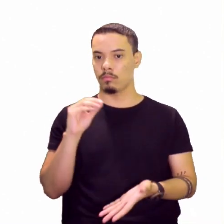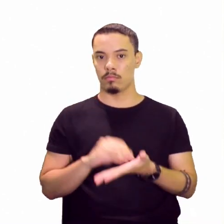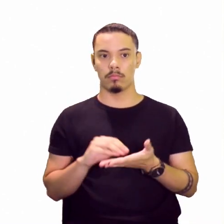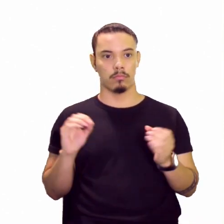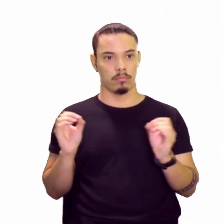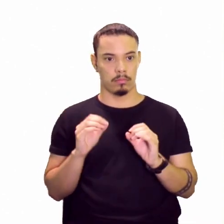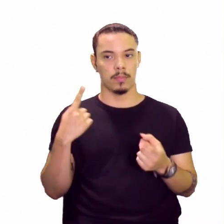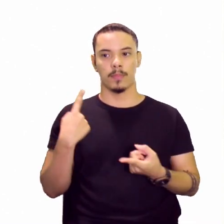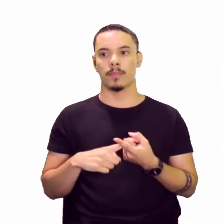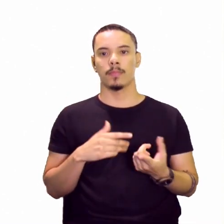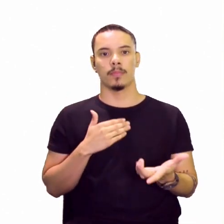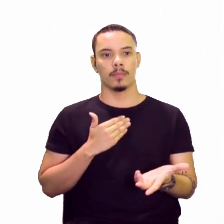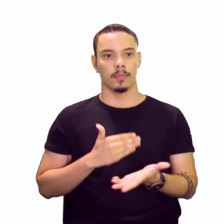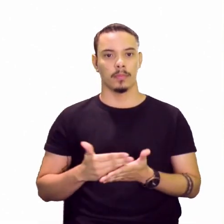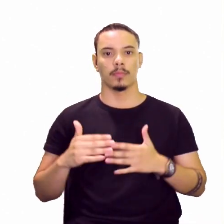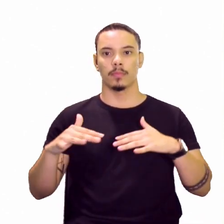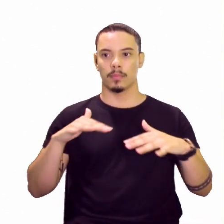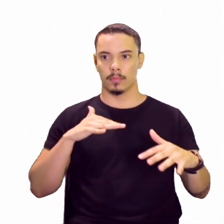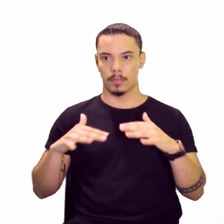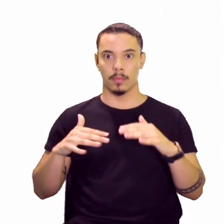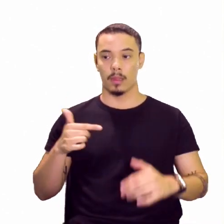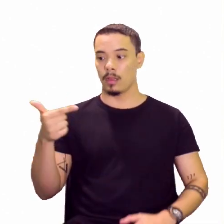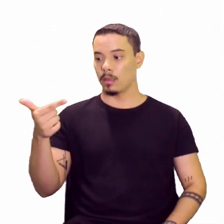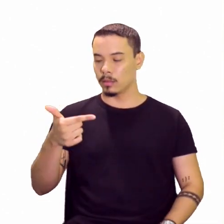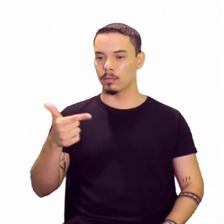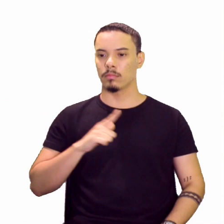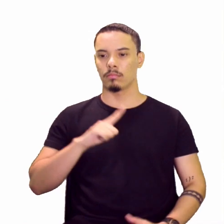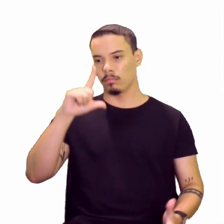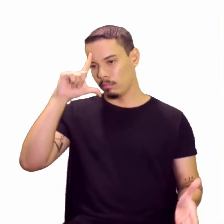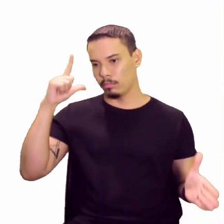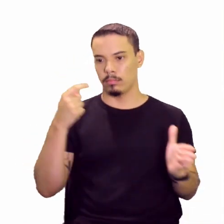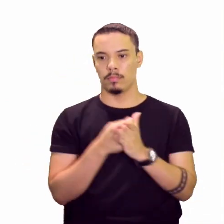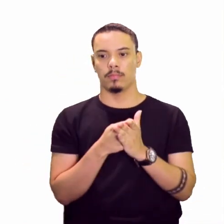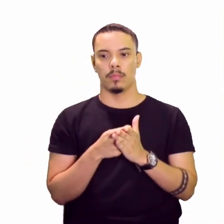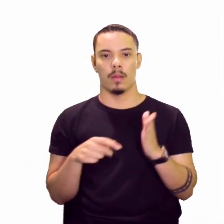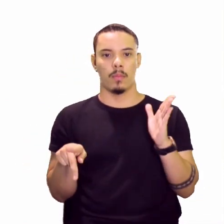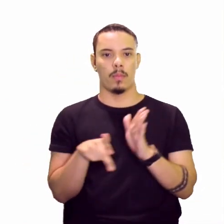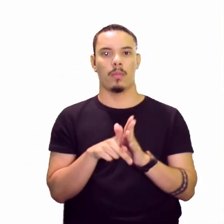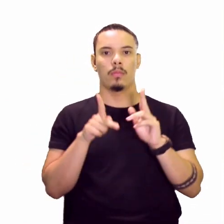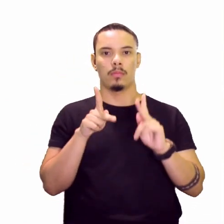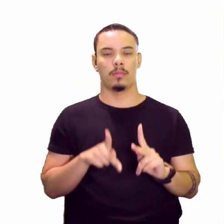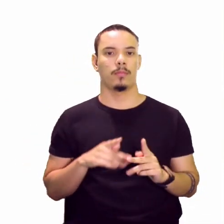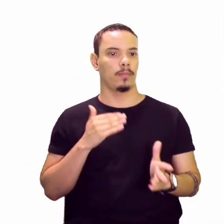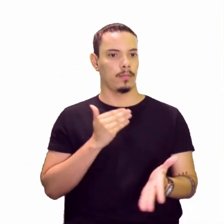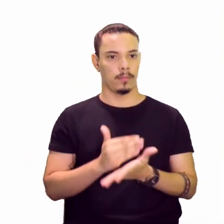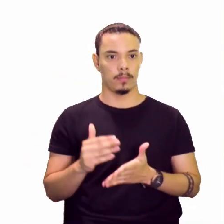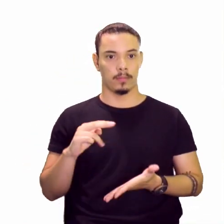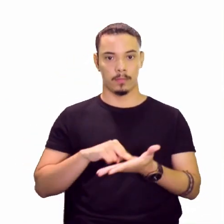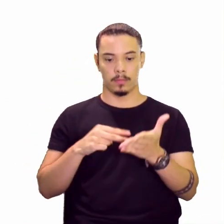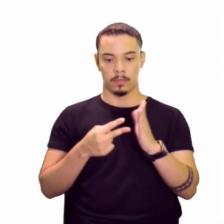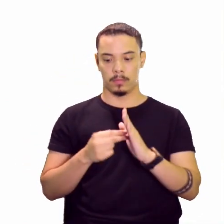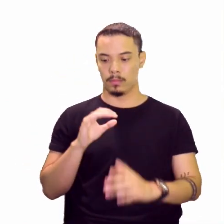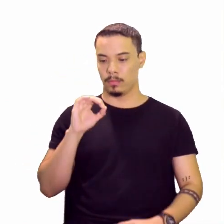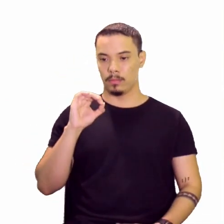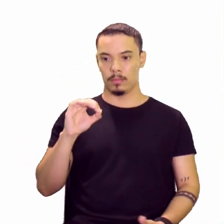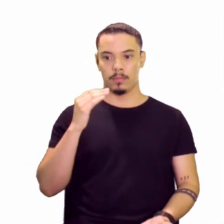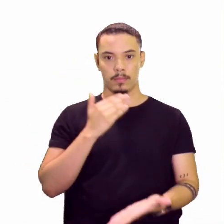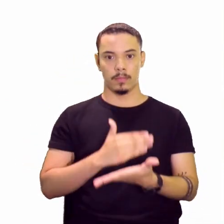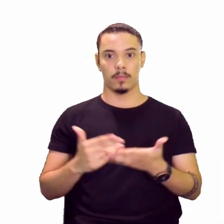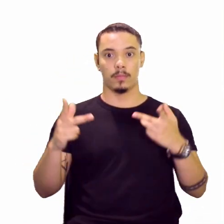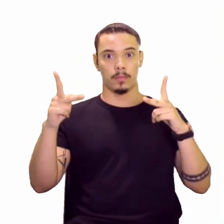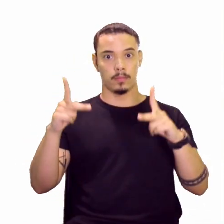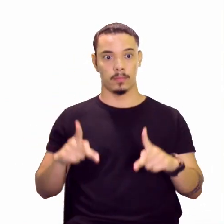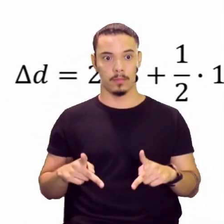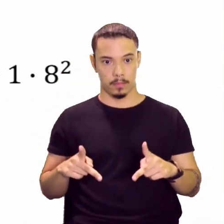que o início do movimento, nessa segunda parte, considera como uma posição inicial, né? 0. Posição nos 40 metros,